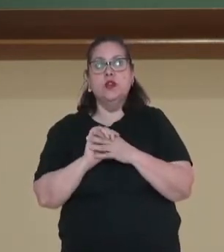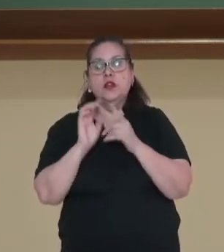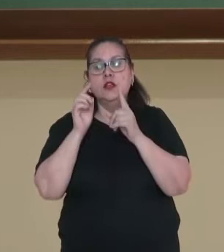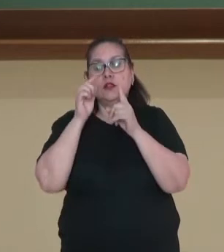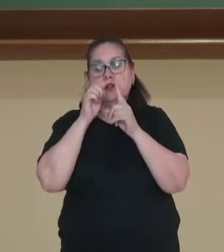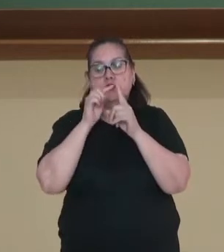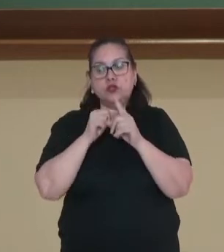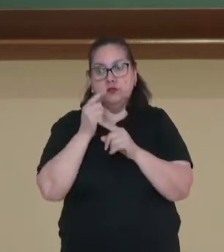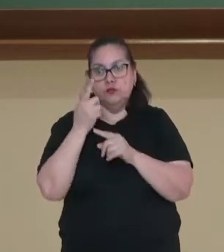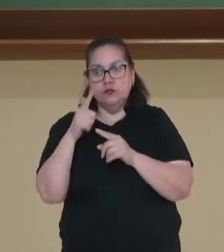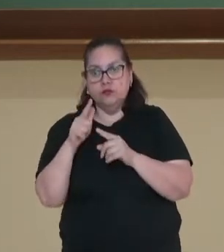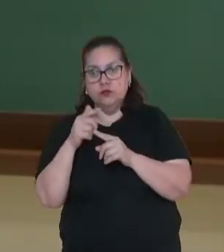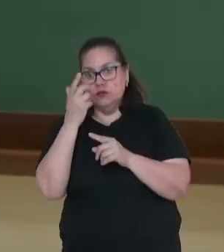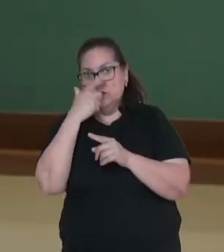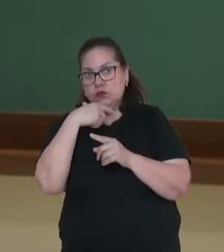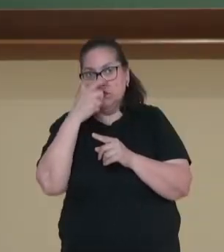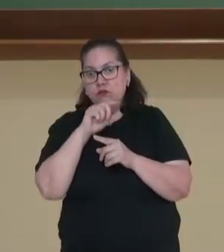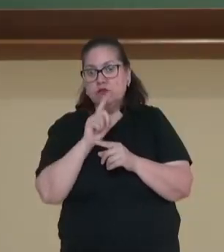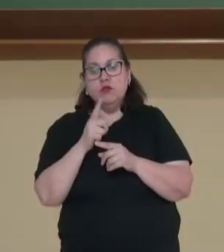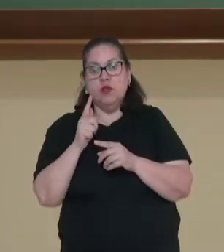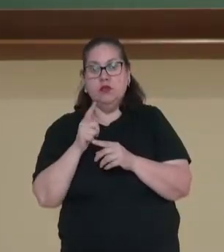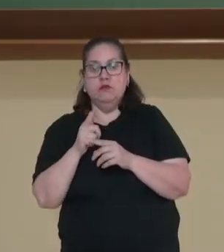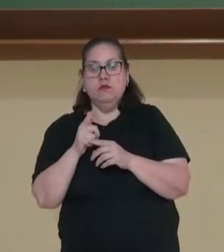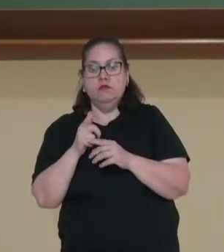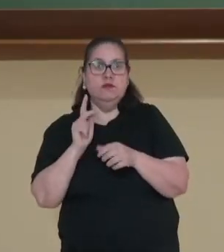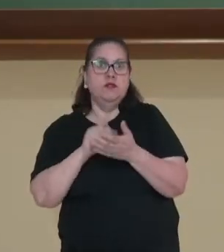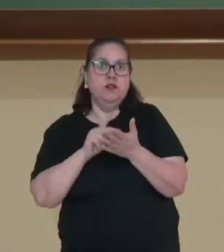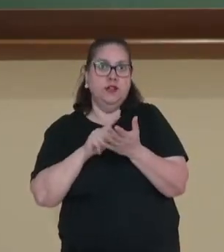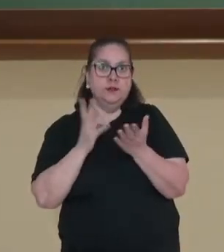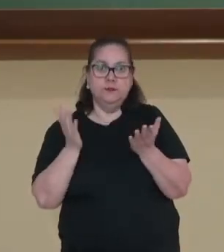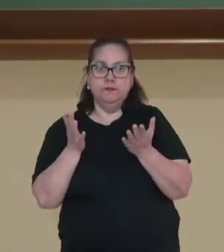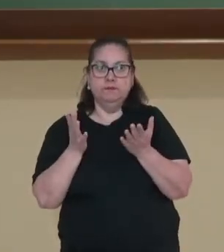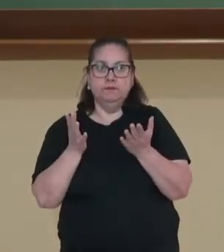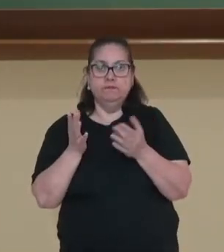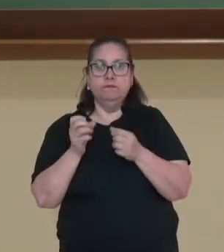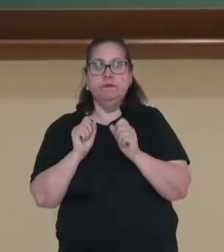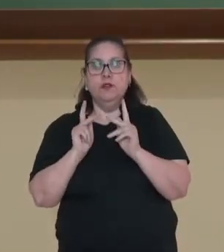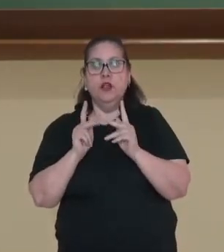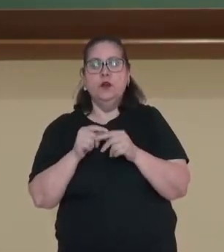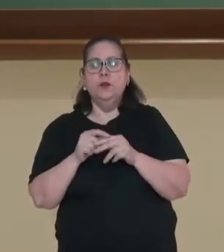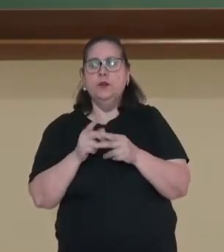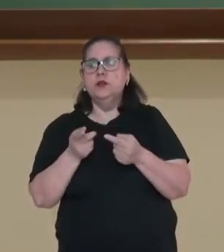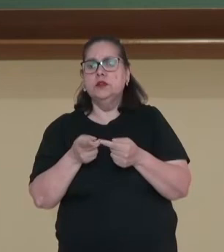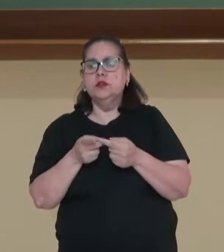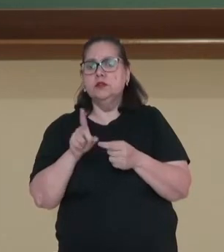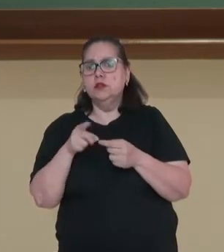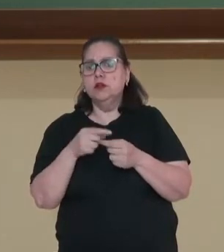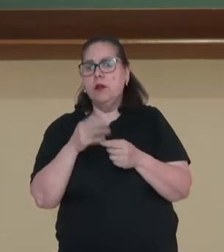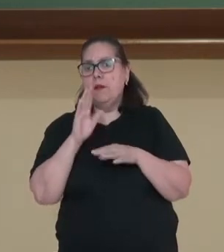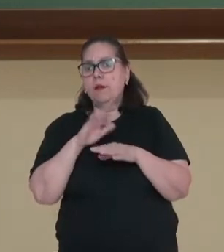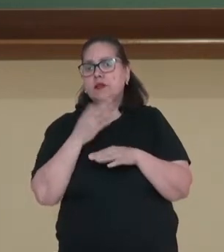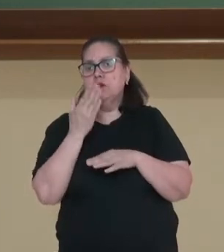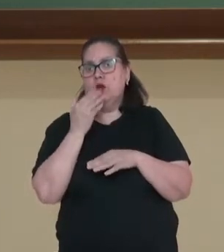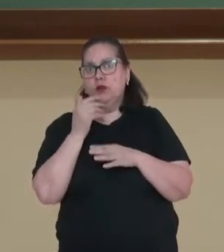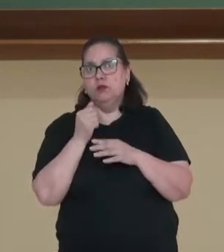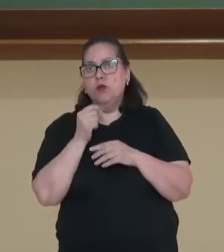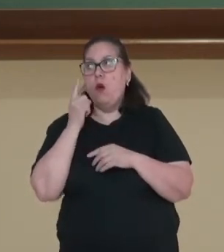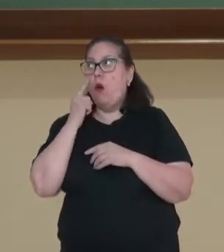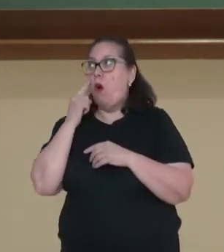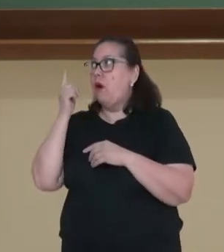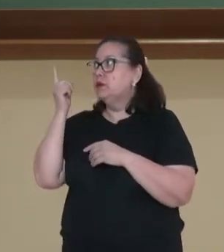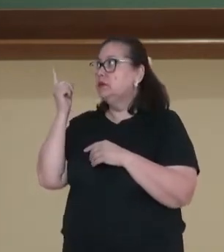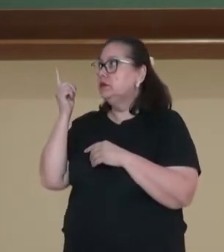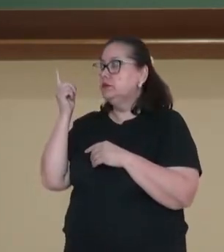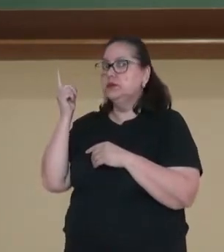A gente também tem alguns frutos que não são frutos verdadeiros, tá? E por acaso são aqueles que a gente mais come, olha só,